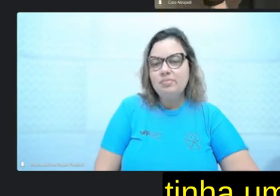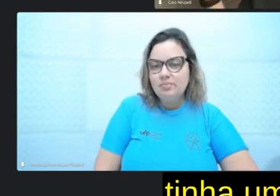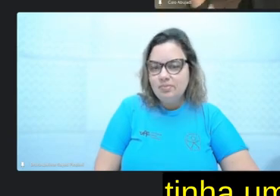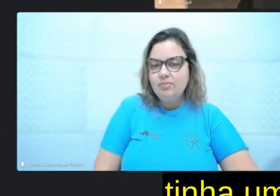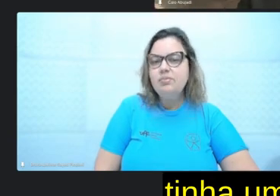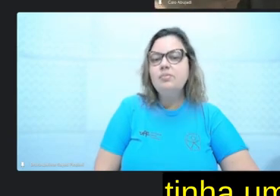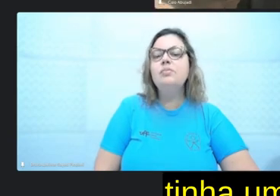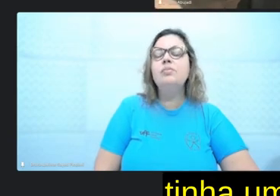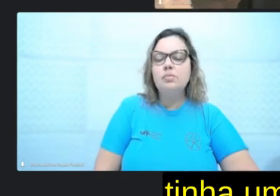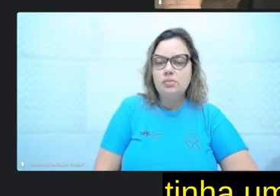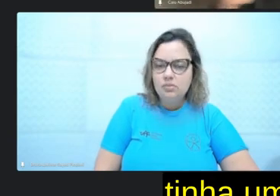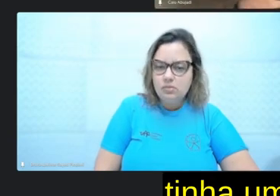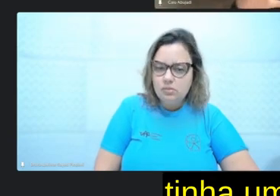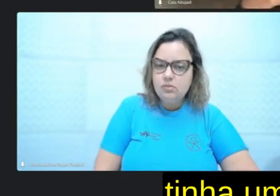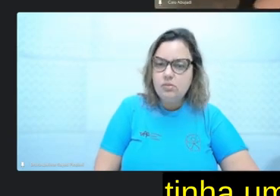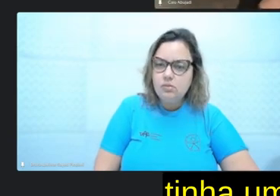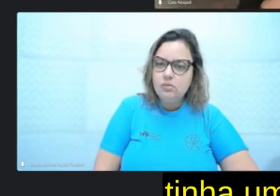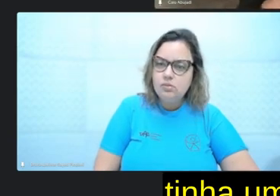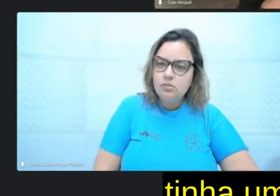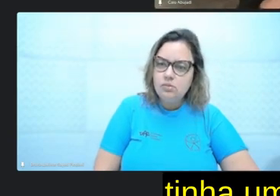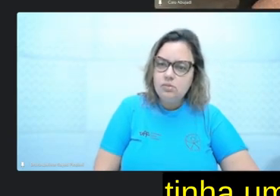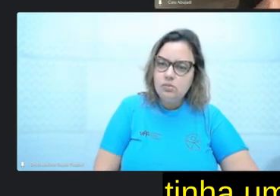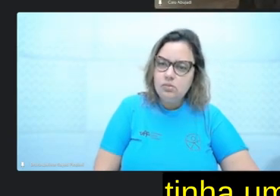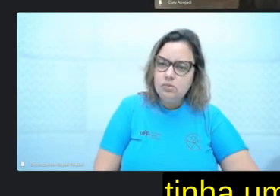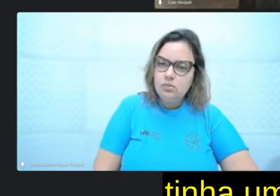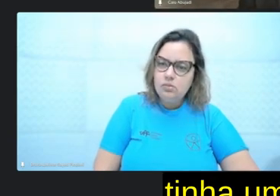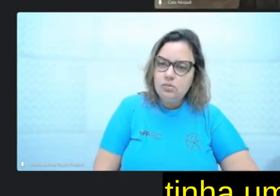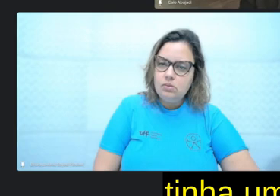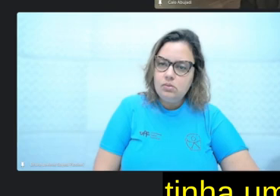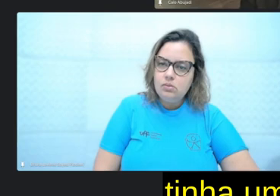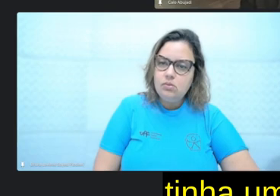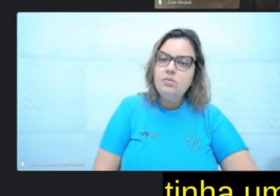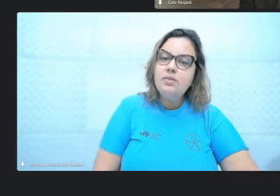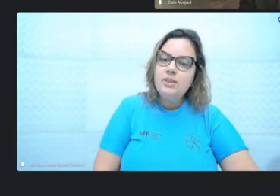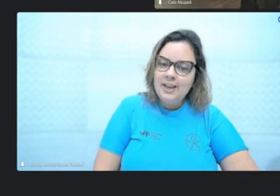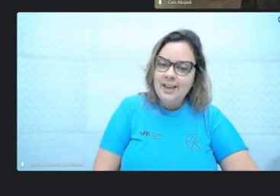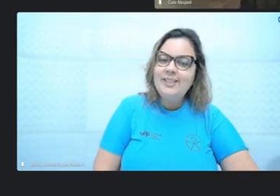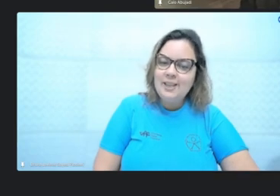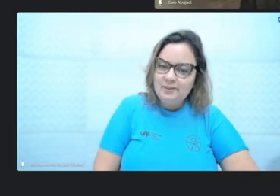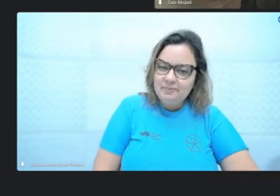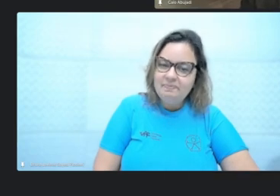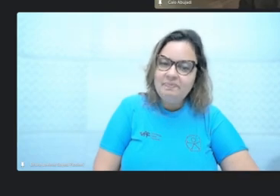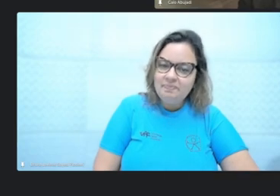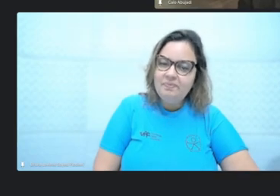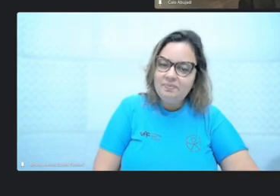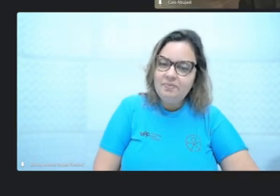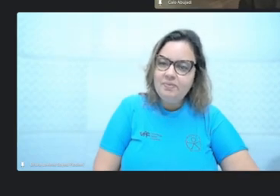Tinha uma forma de se pensar, que eles não são culpados pelas coisas que aconteceram, que eles têm.